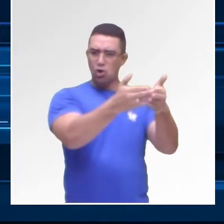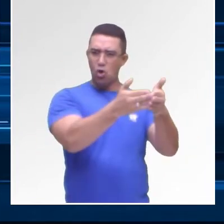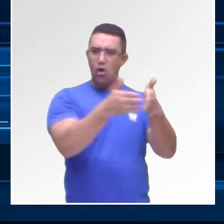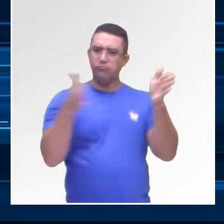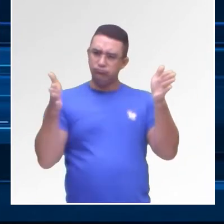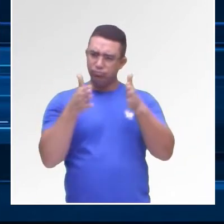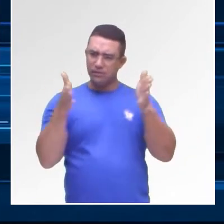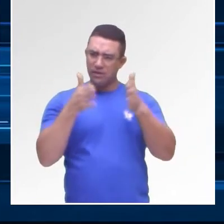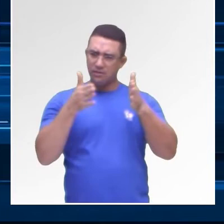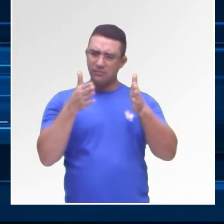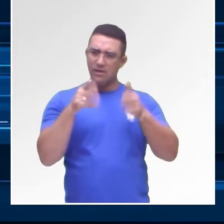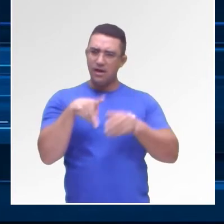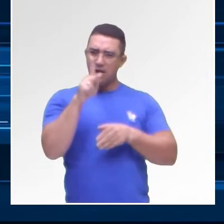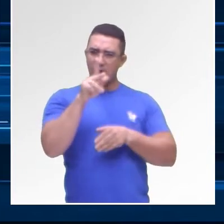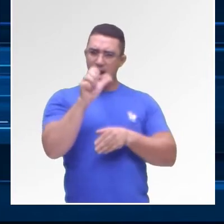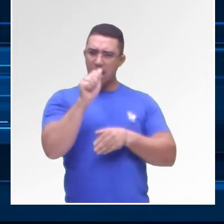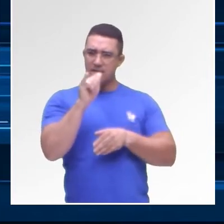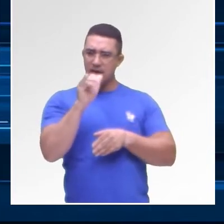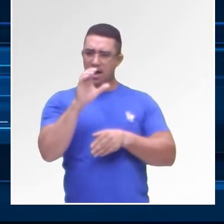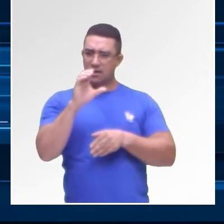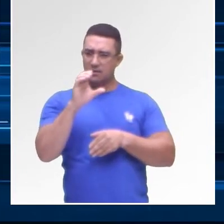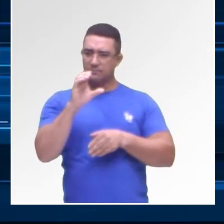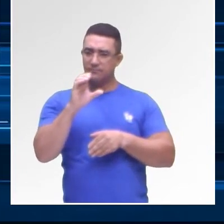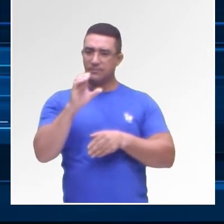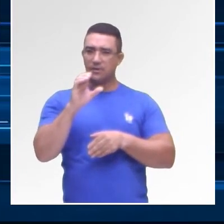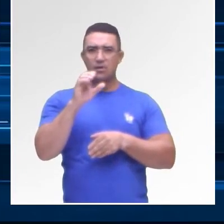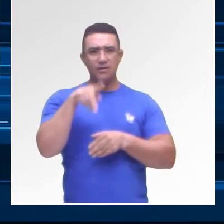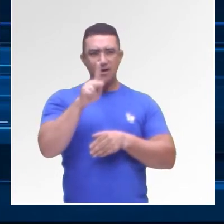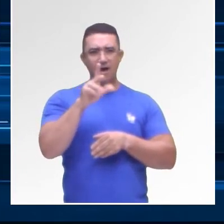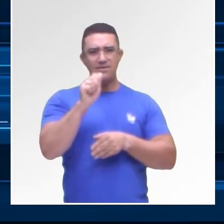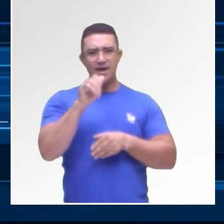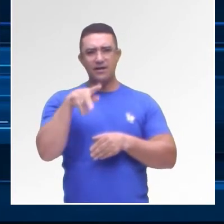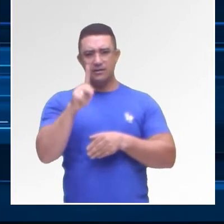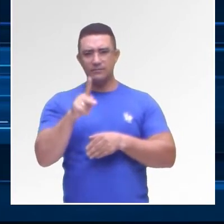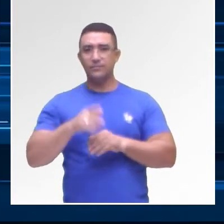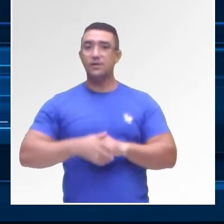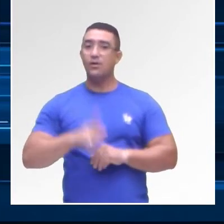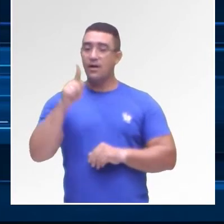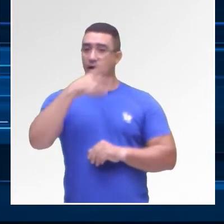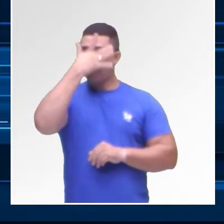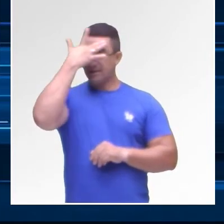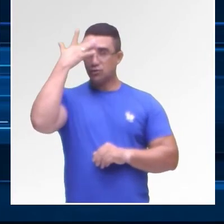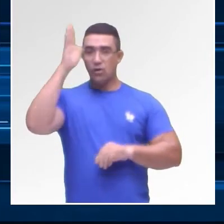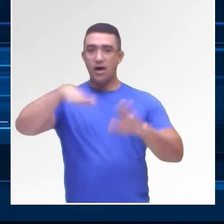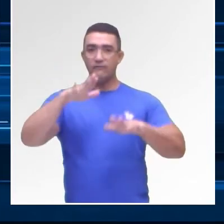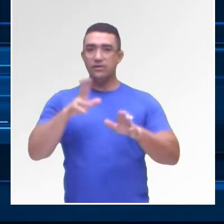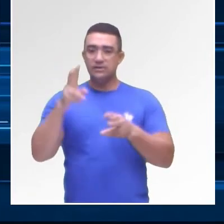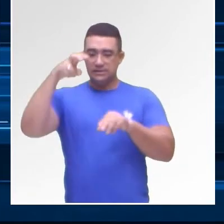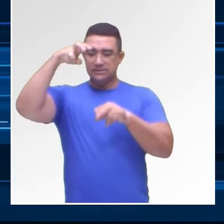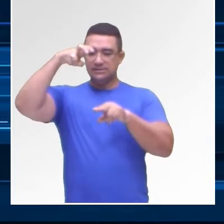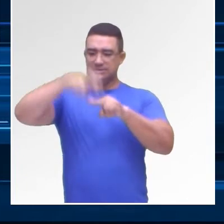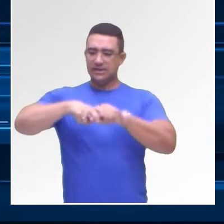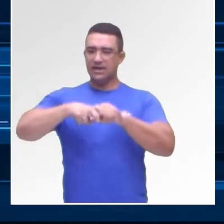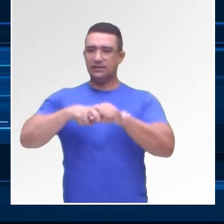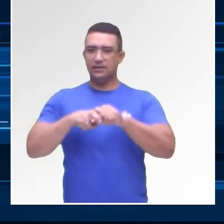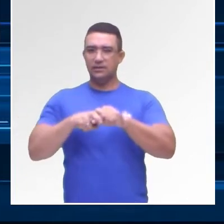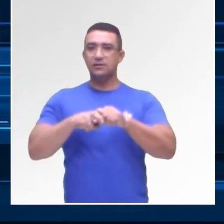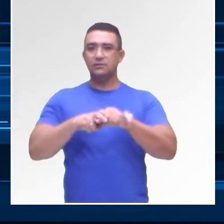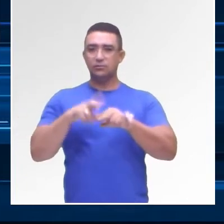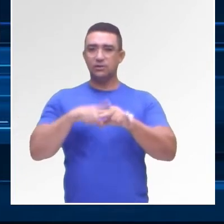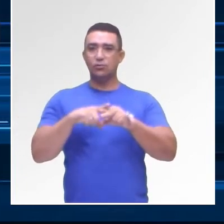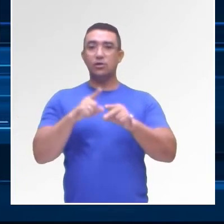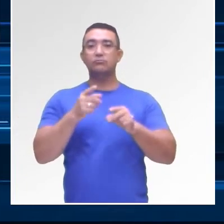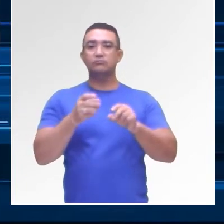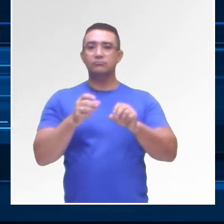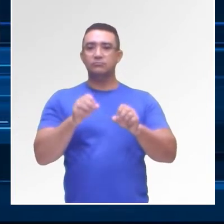ela é bem rasa, a pessoa fica sentada, né, com as pernas esticadas, e geralmente o remo dela tem a pá nas duas pontas, para